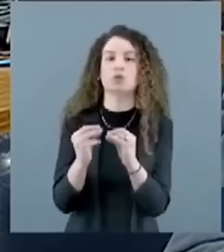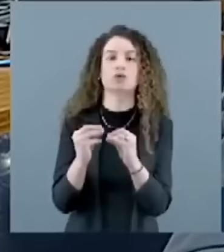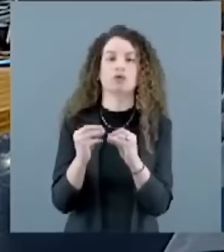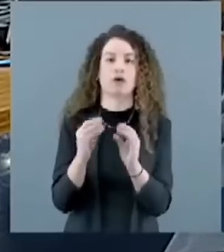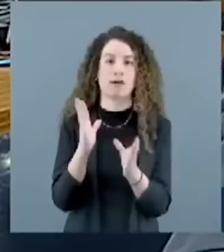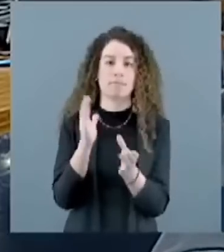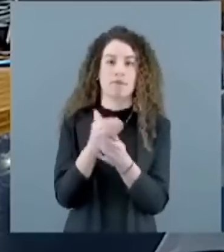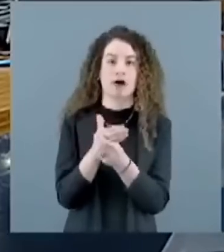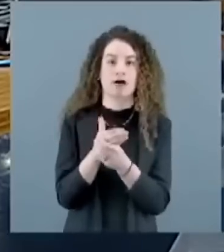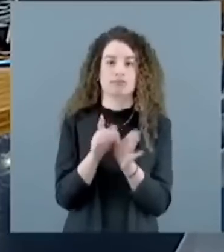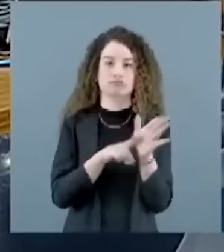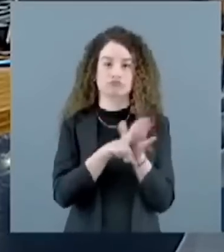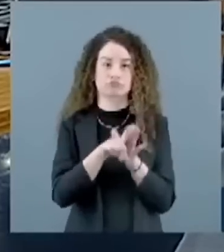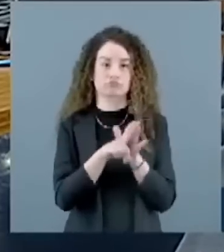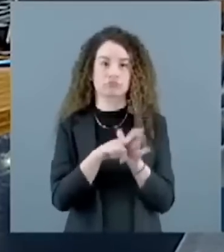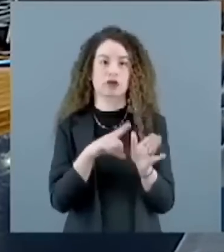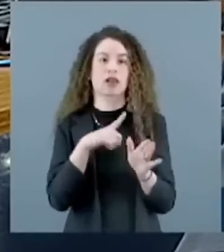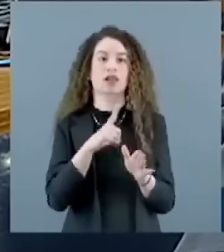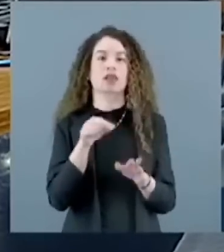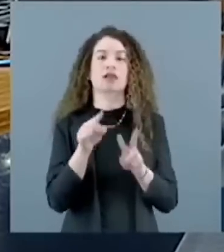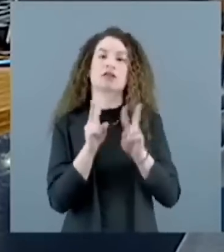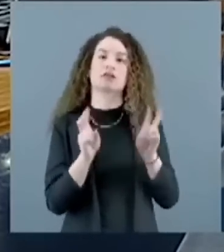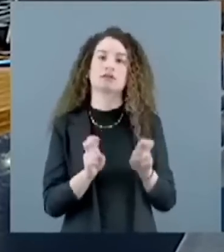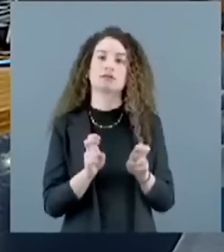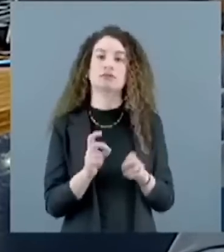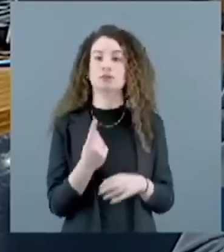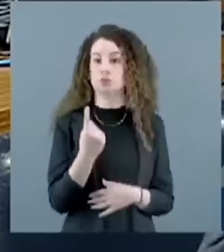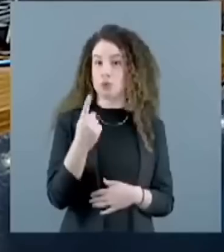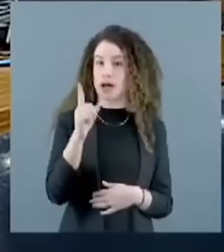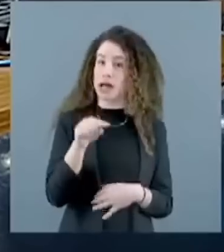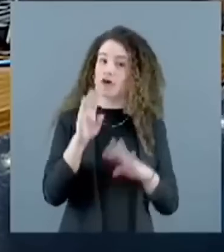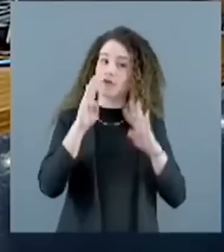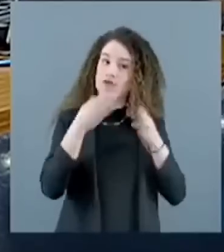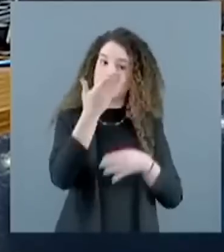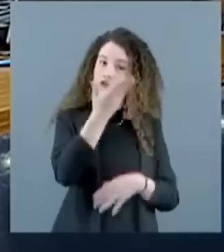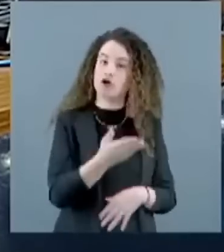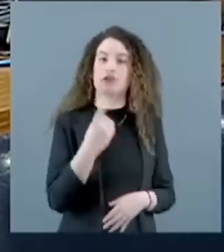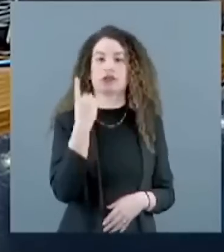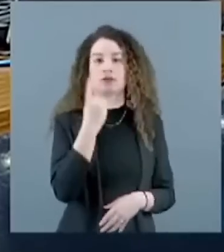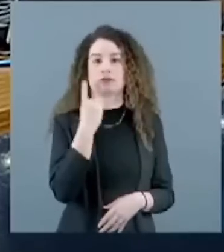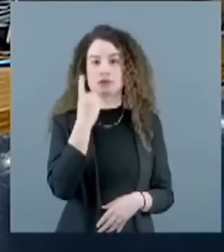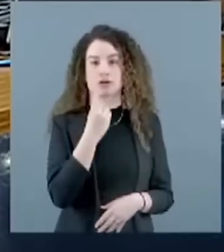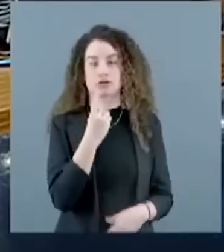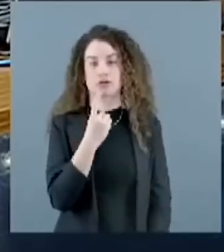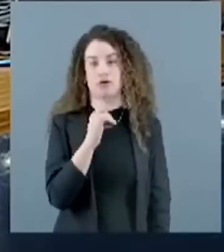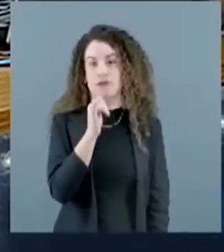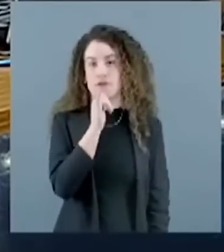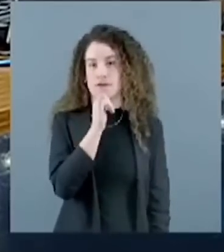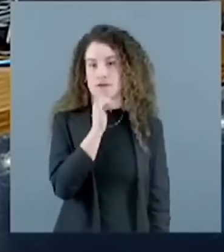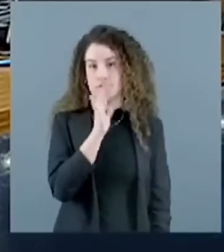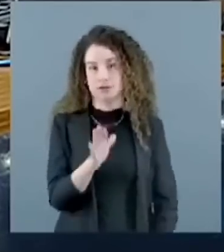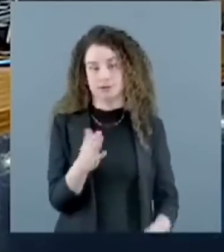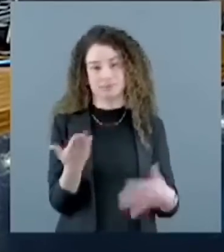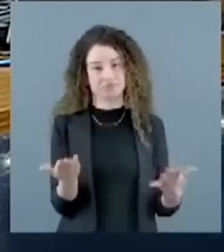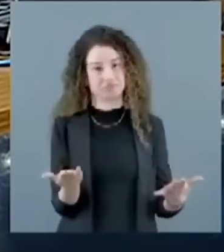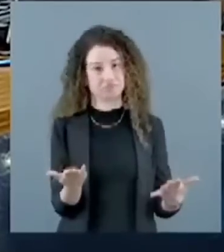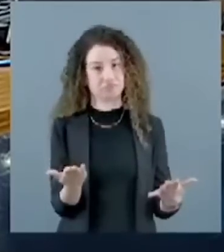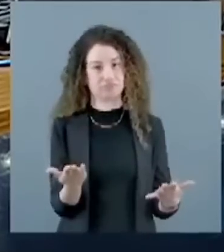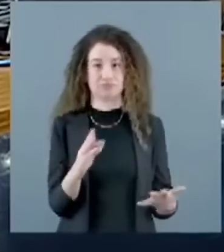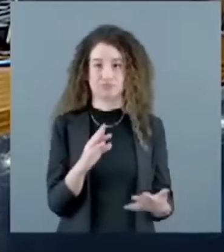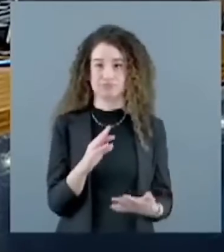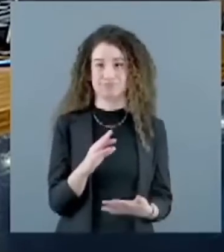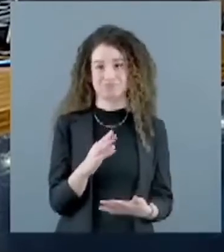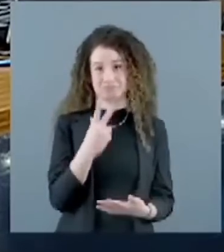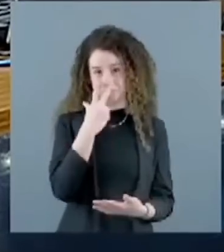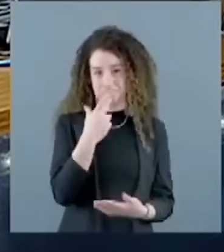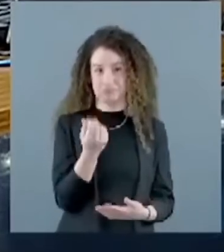Federal. Um dos inquéritos diz respeito exatamente ao deputado André Fernandes. Ora, seria muito estranho